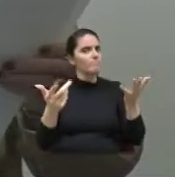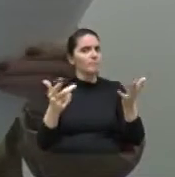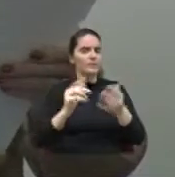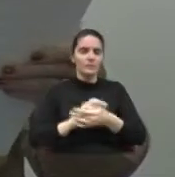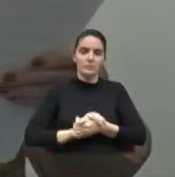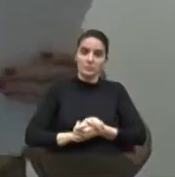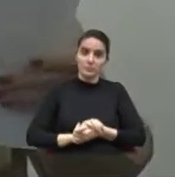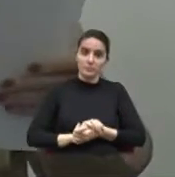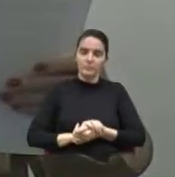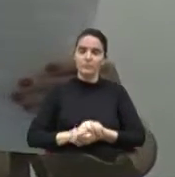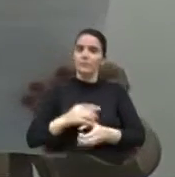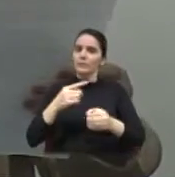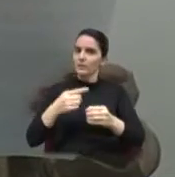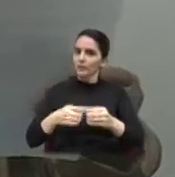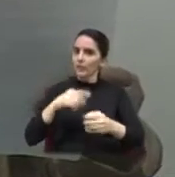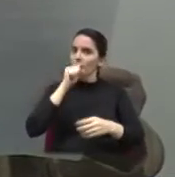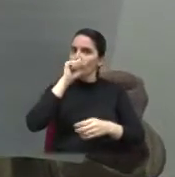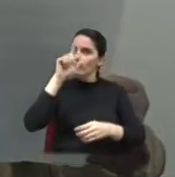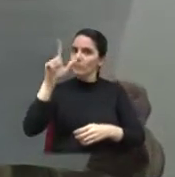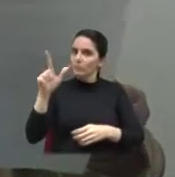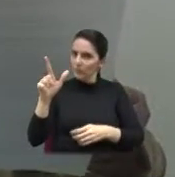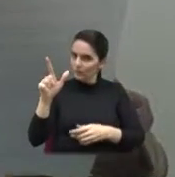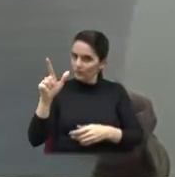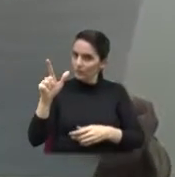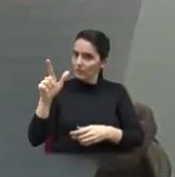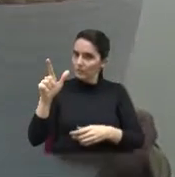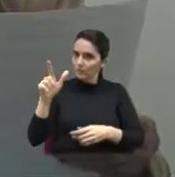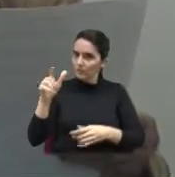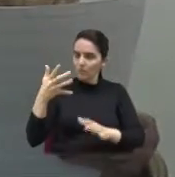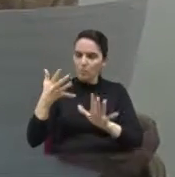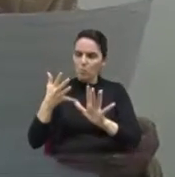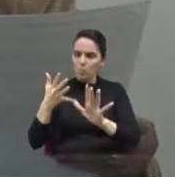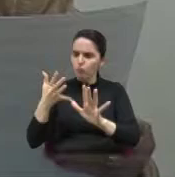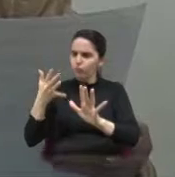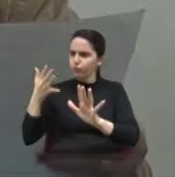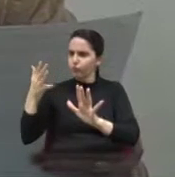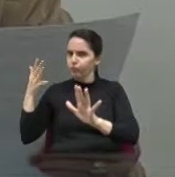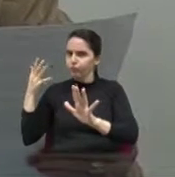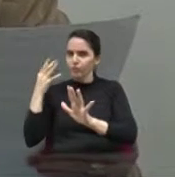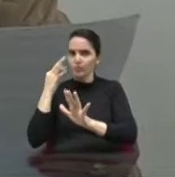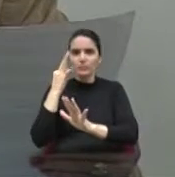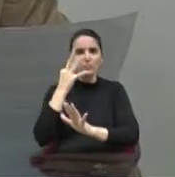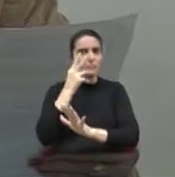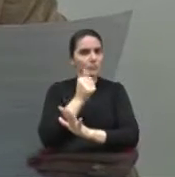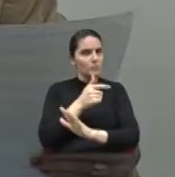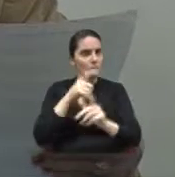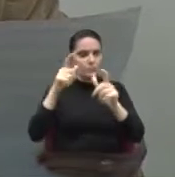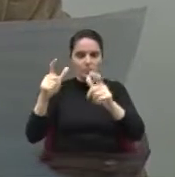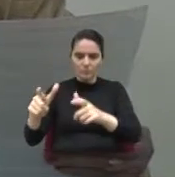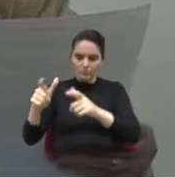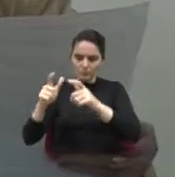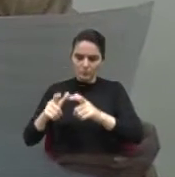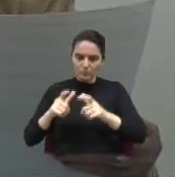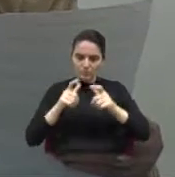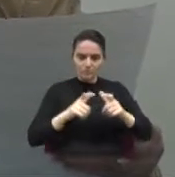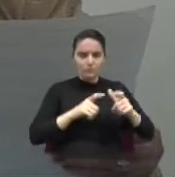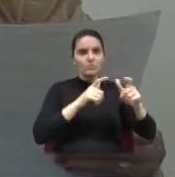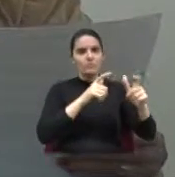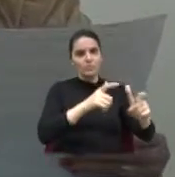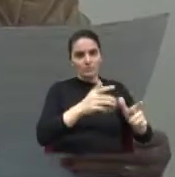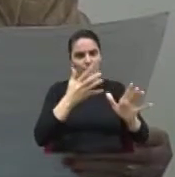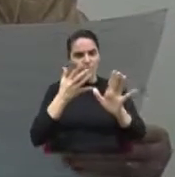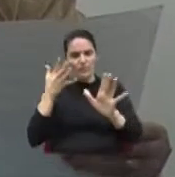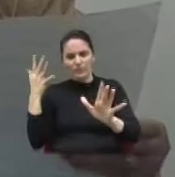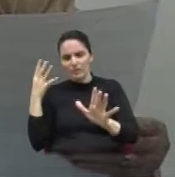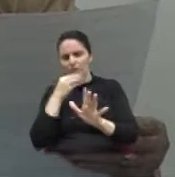A nossa cidade, senhor prefeito, está com filas em todos os tipos de serviço público. Filas para